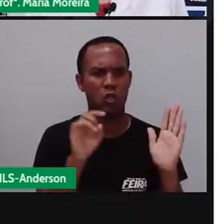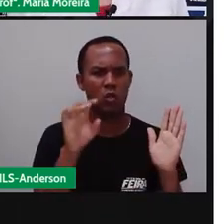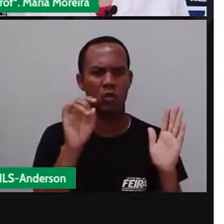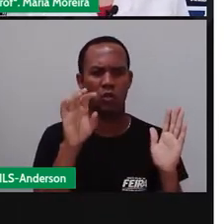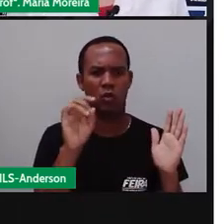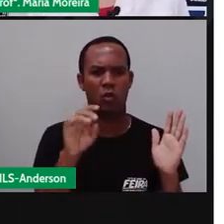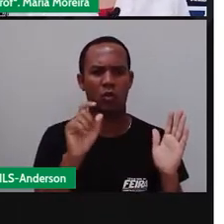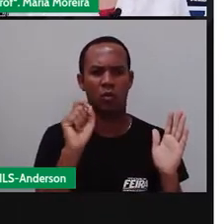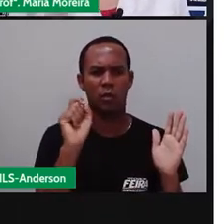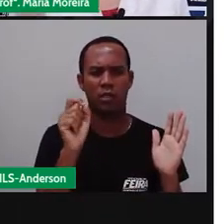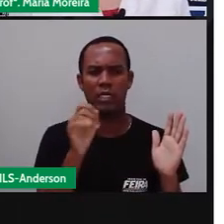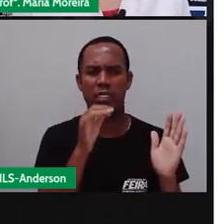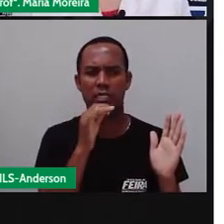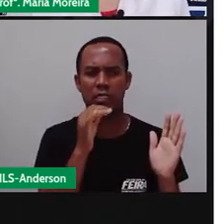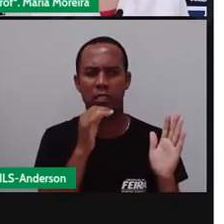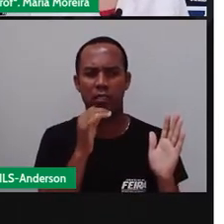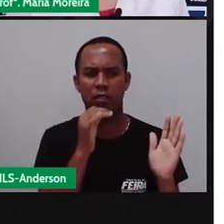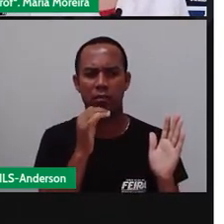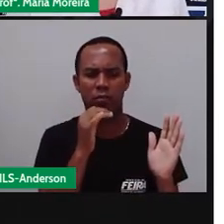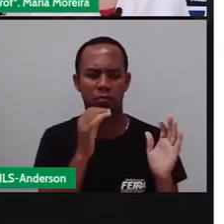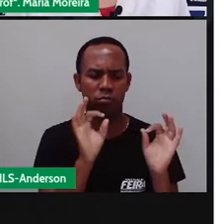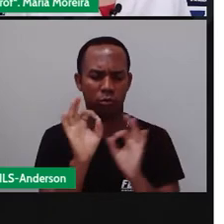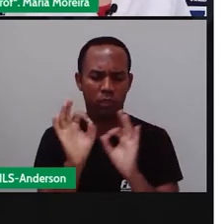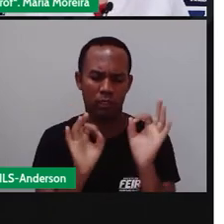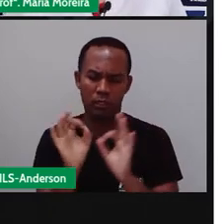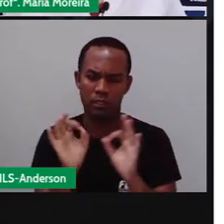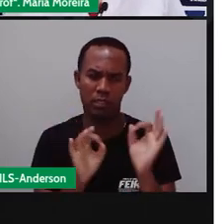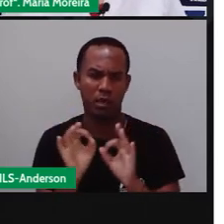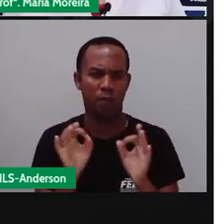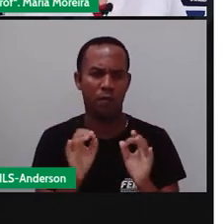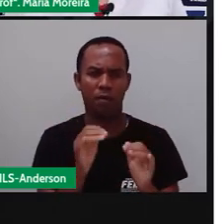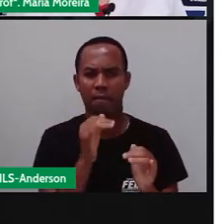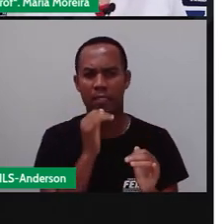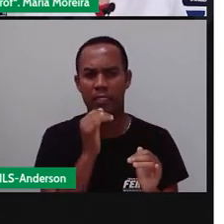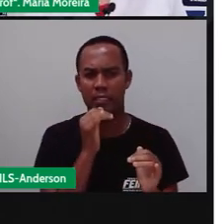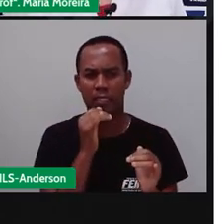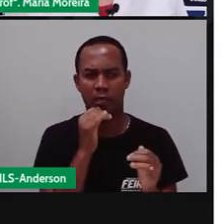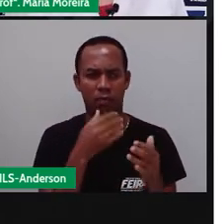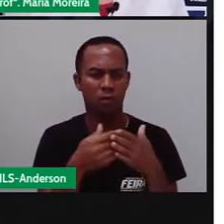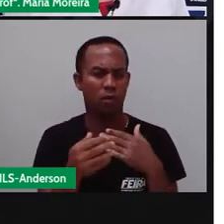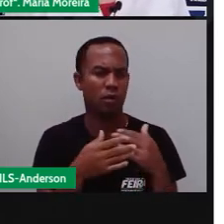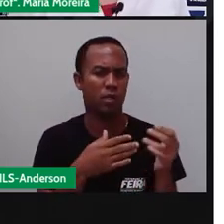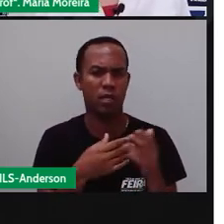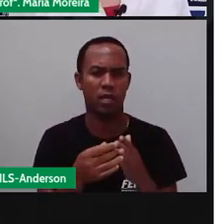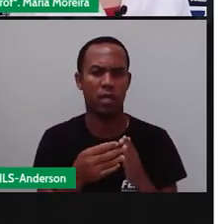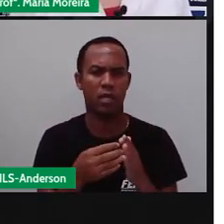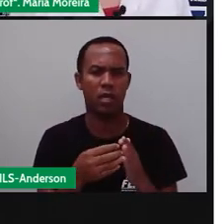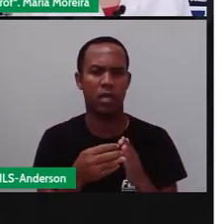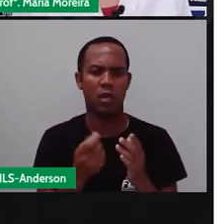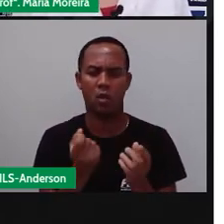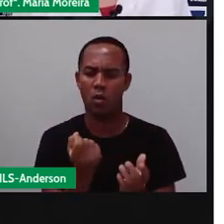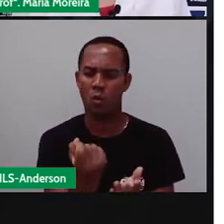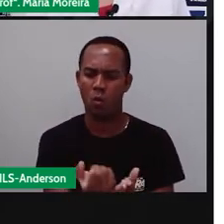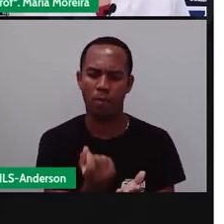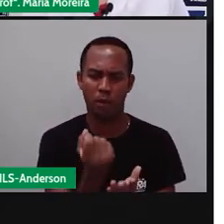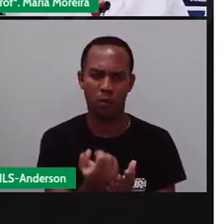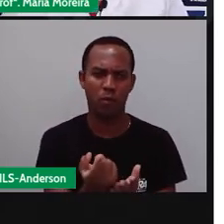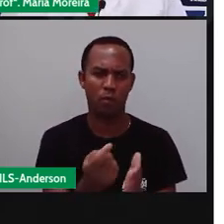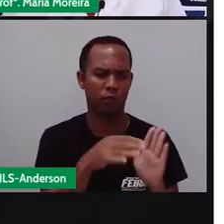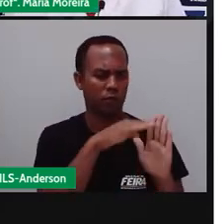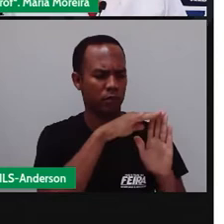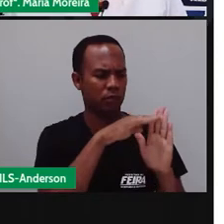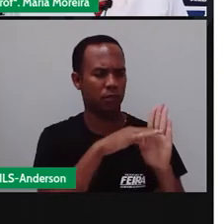se eu quiser, na verdade, deixar ele muito mais organizado. Mas, por exemplo, a lista de compras em um mercado, eu posso colocar ela o quê? Por